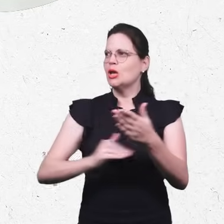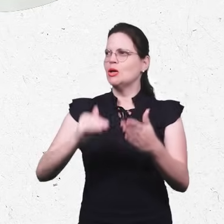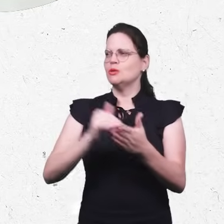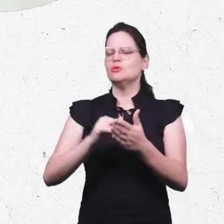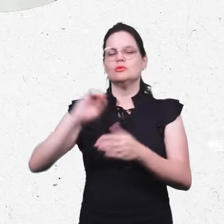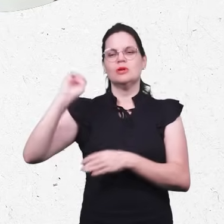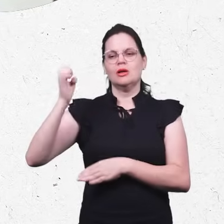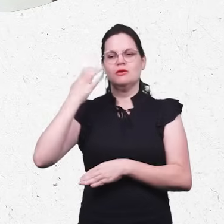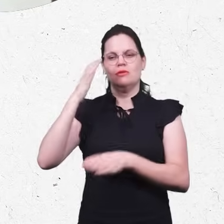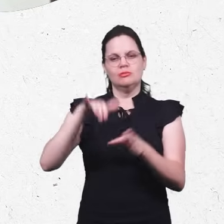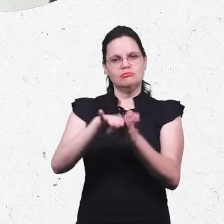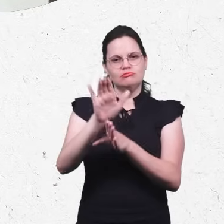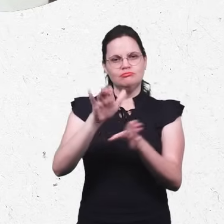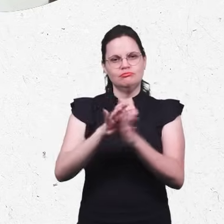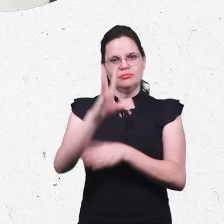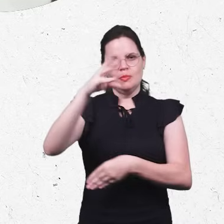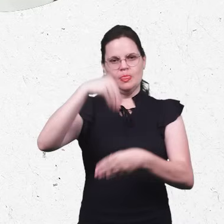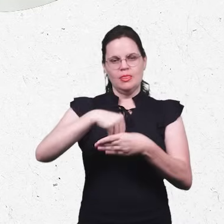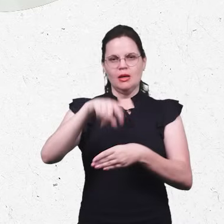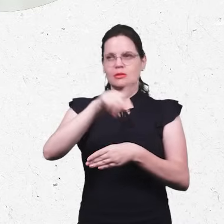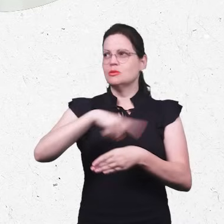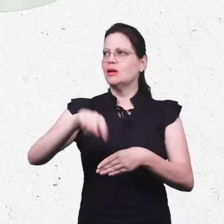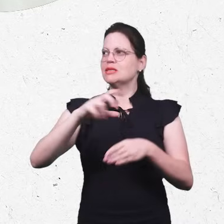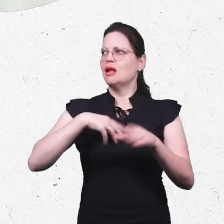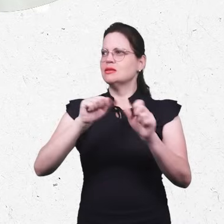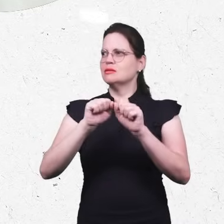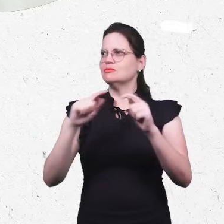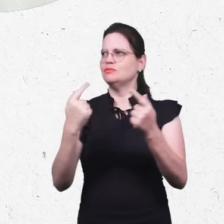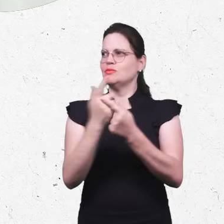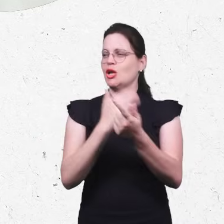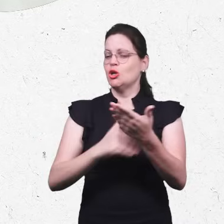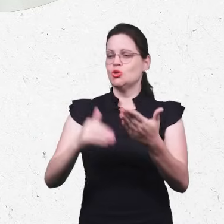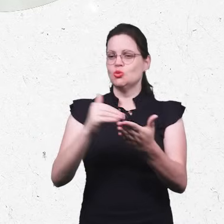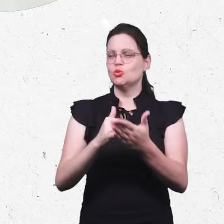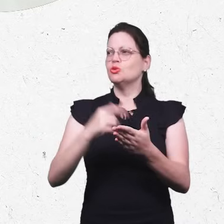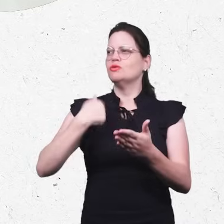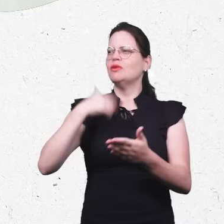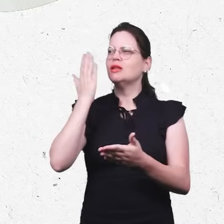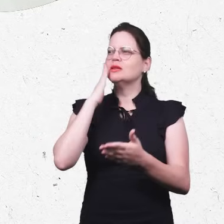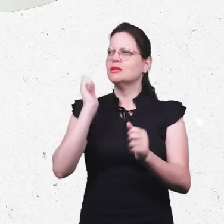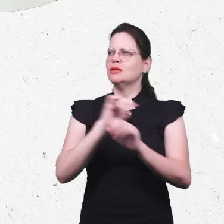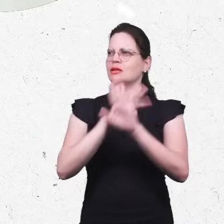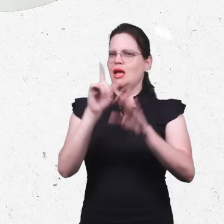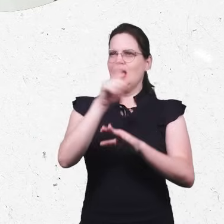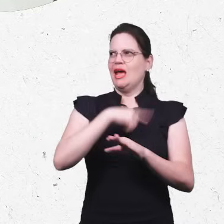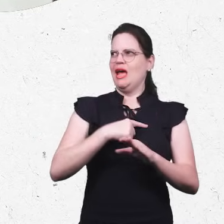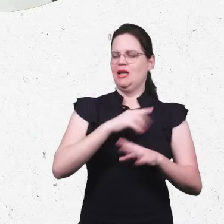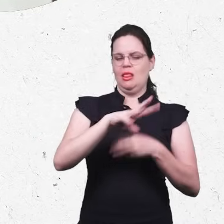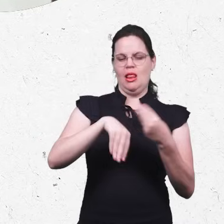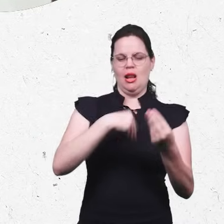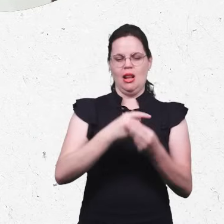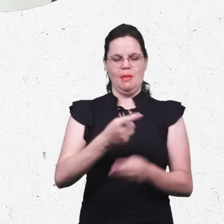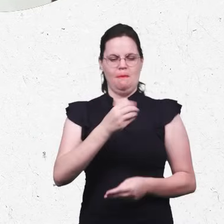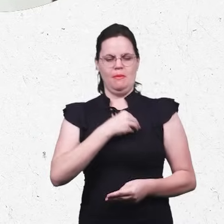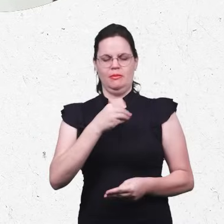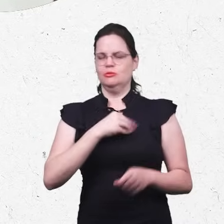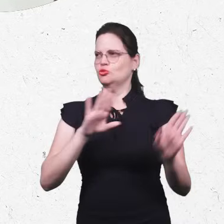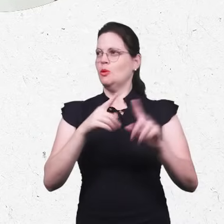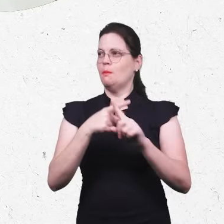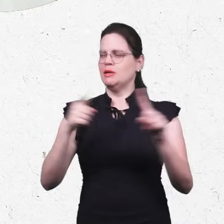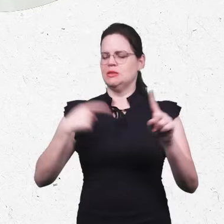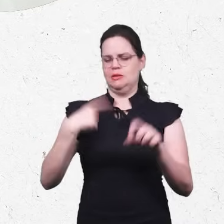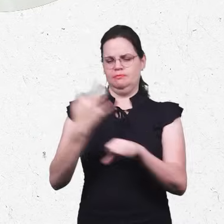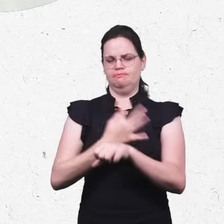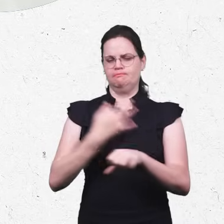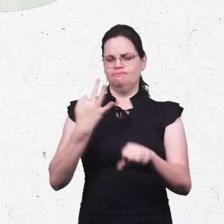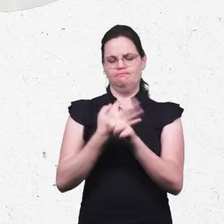dentro daquela assembleia, Senhor, que os mesmos, ó Deus, venham a ter todo o discernimento, Senhor, não venham se contaminar, mas que eles possam estar ali, ó Deus,